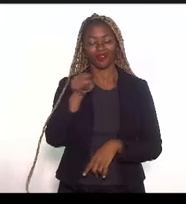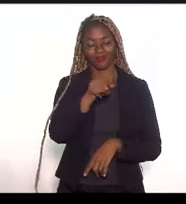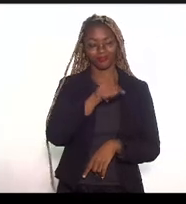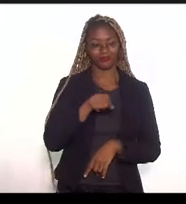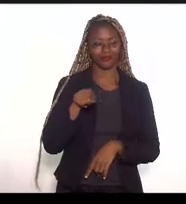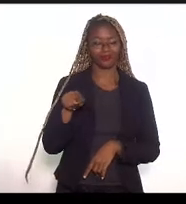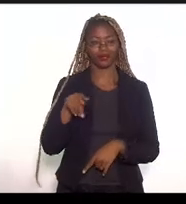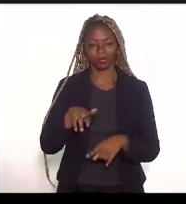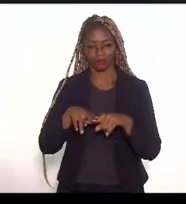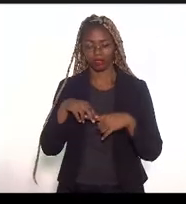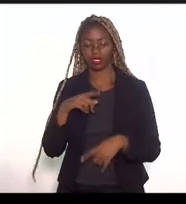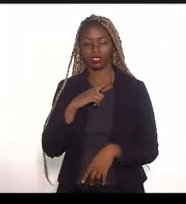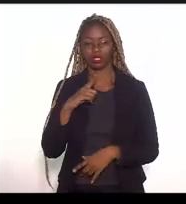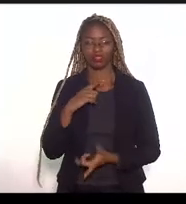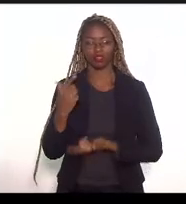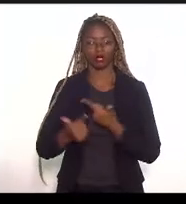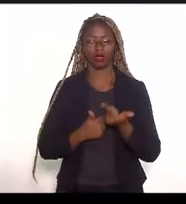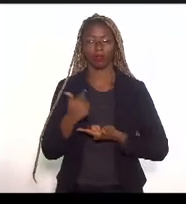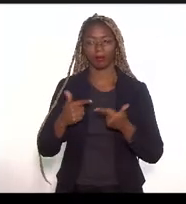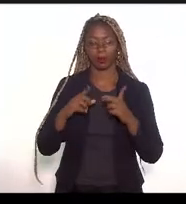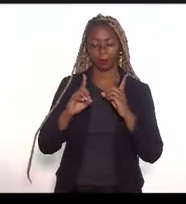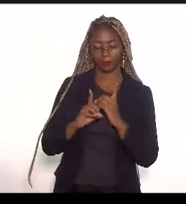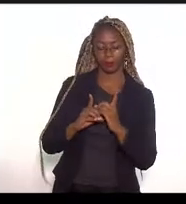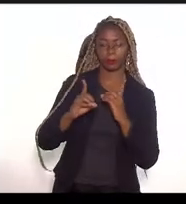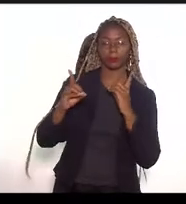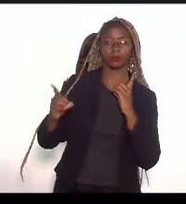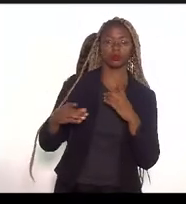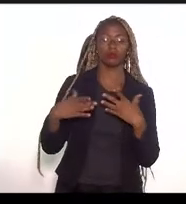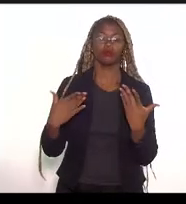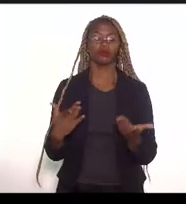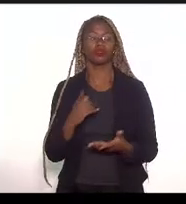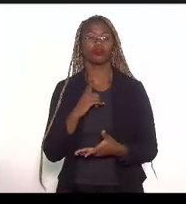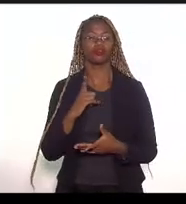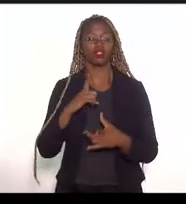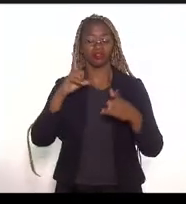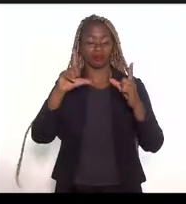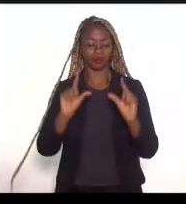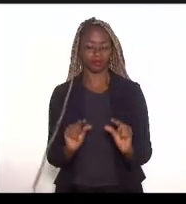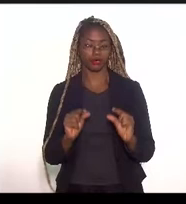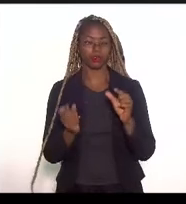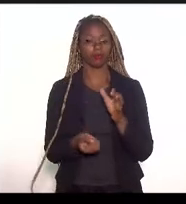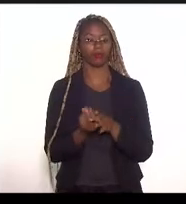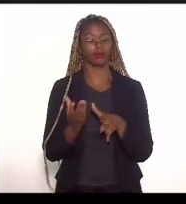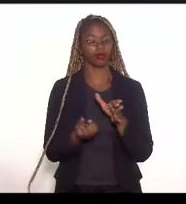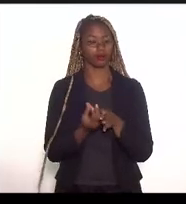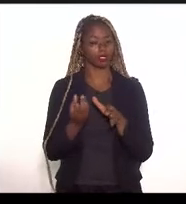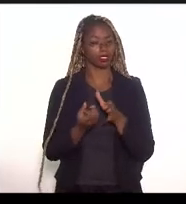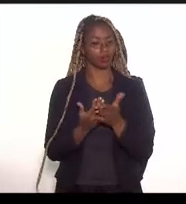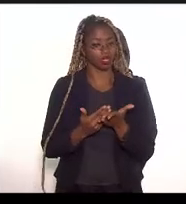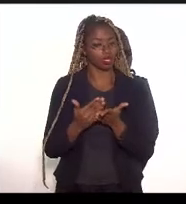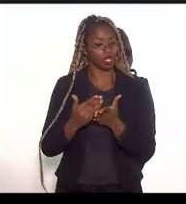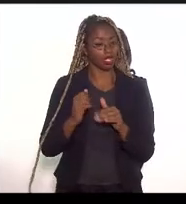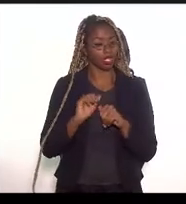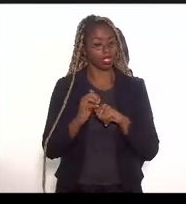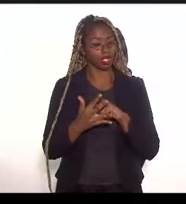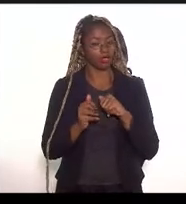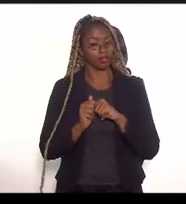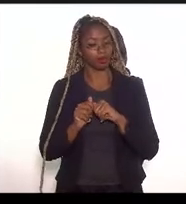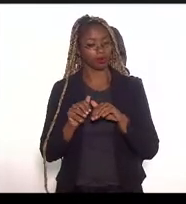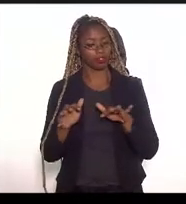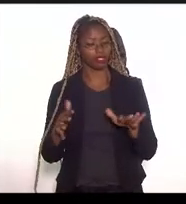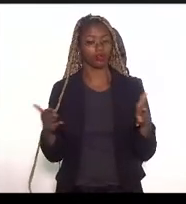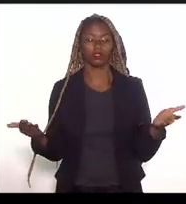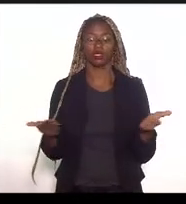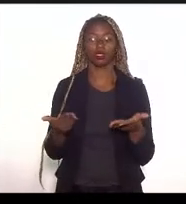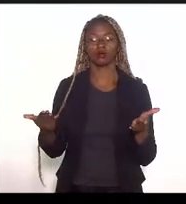pudessem trabalhar remotamente. Então, houve uma queda na produção no início da pandemia, que